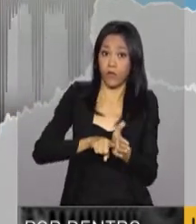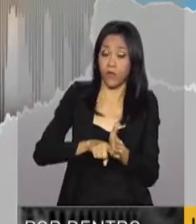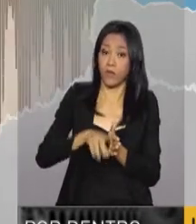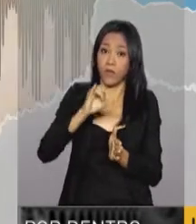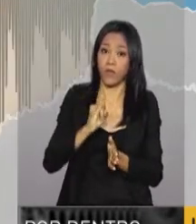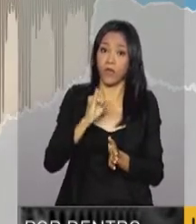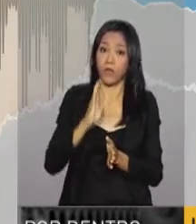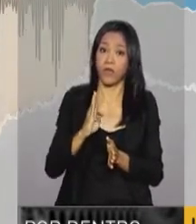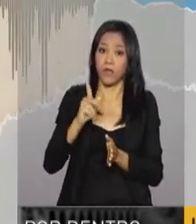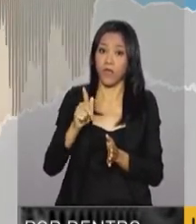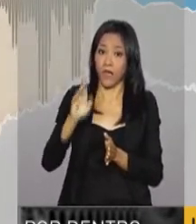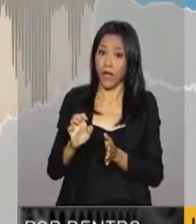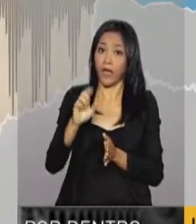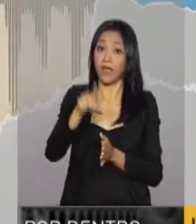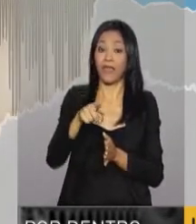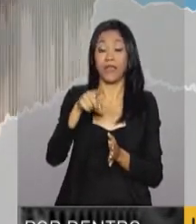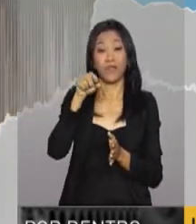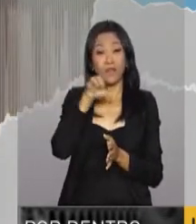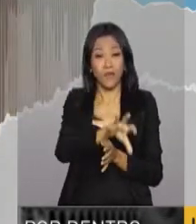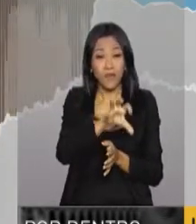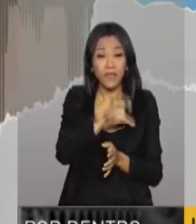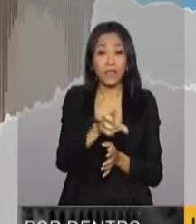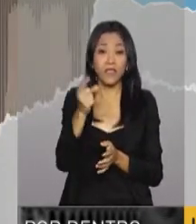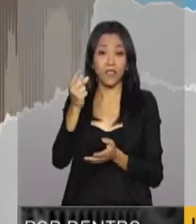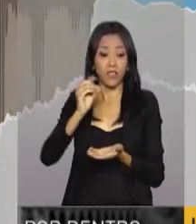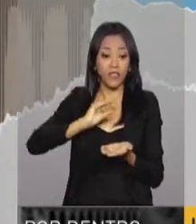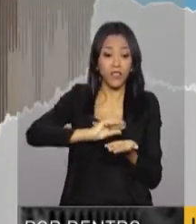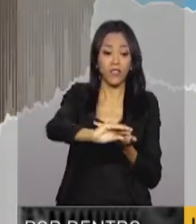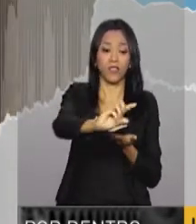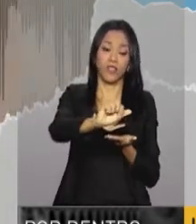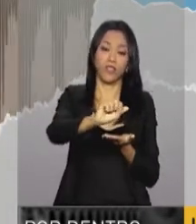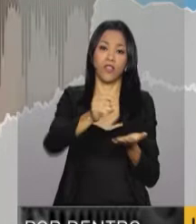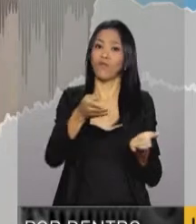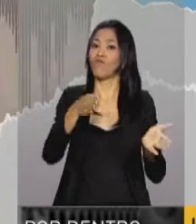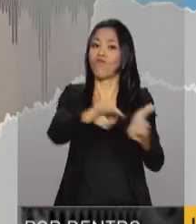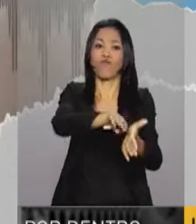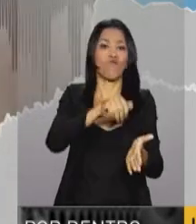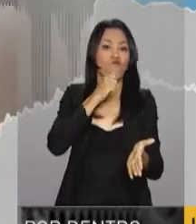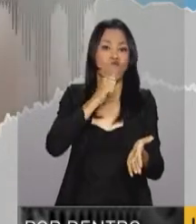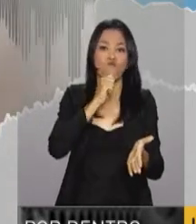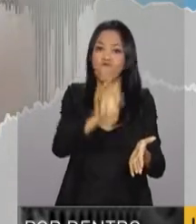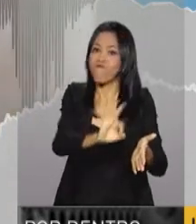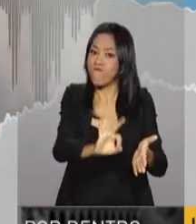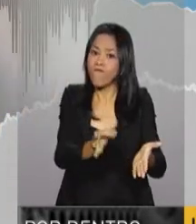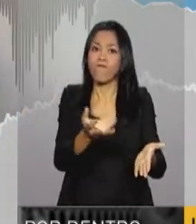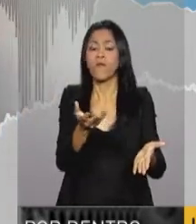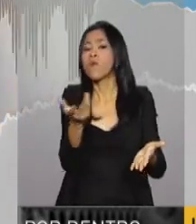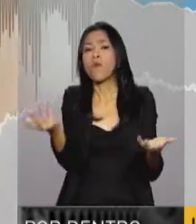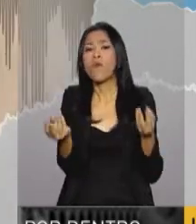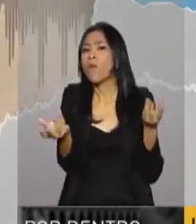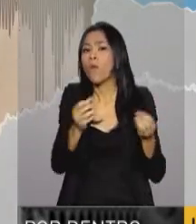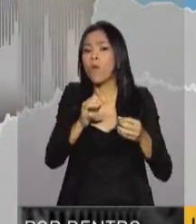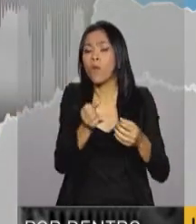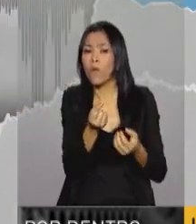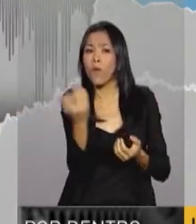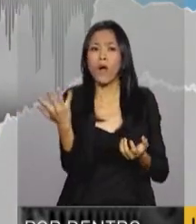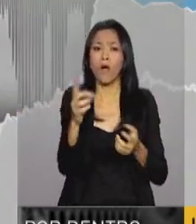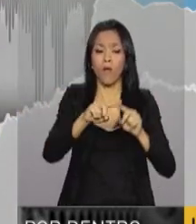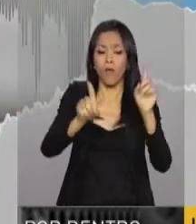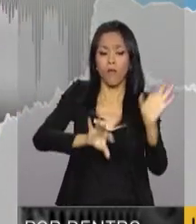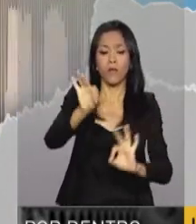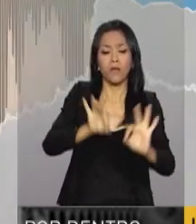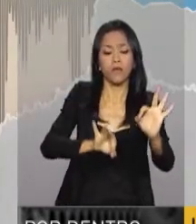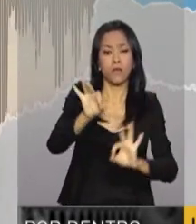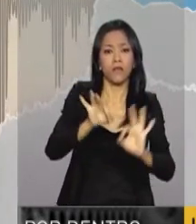a chegada de recursos para essas cidades qualquer planejamento pra sair para 2018 com relação a essas áreas é